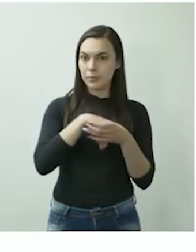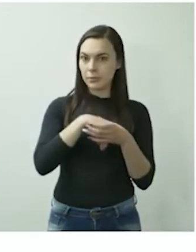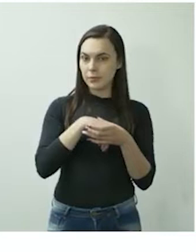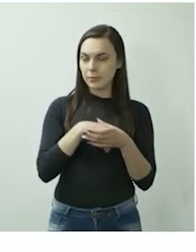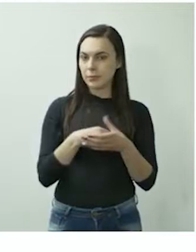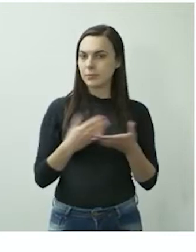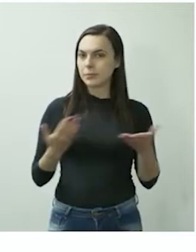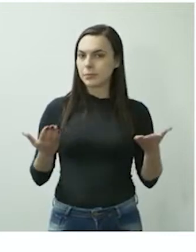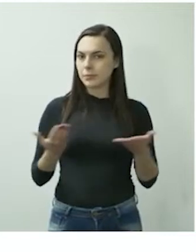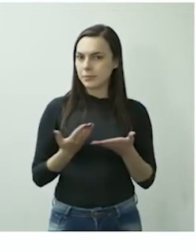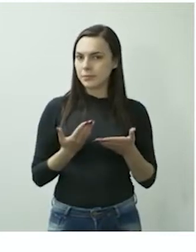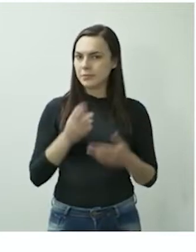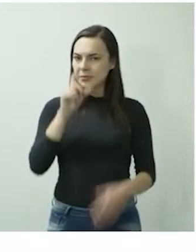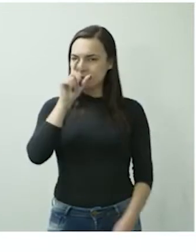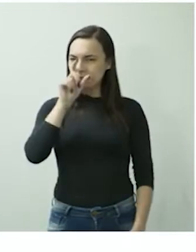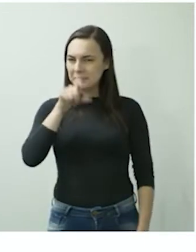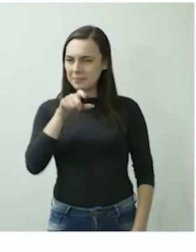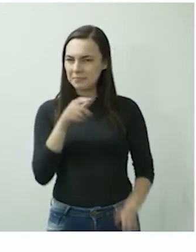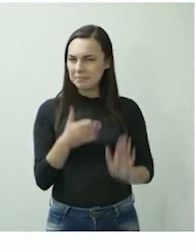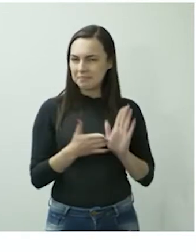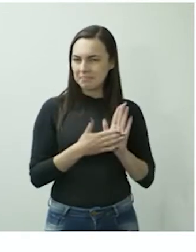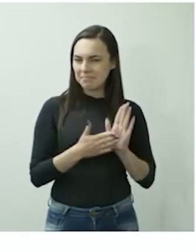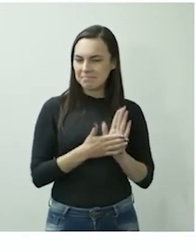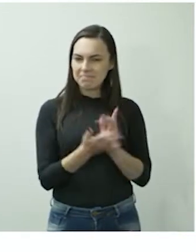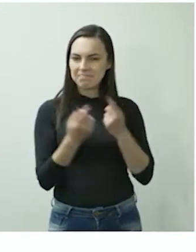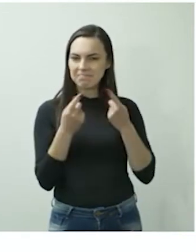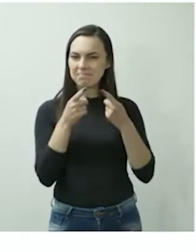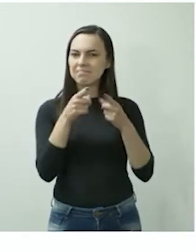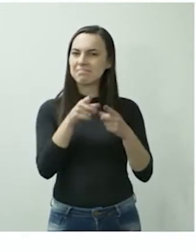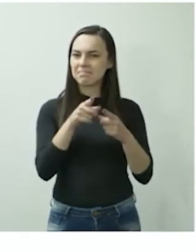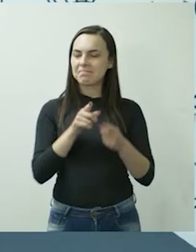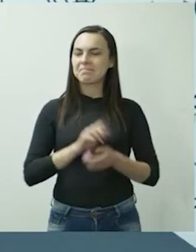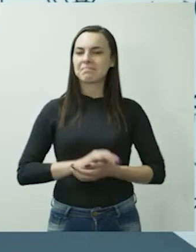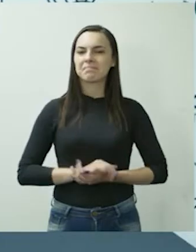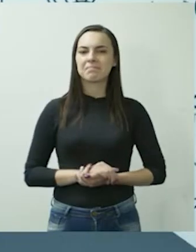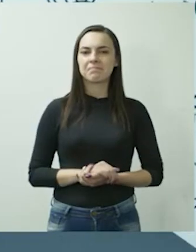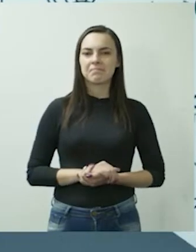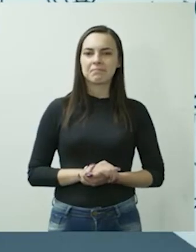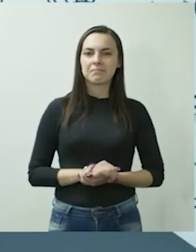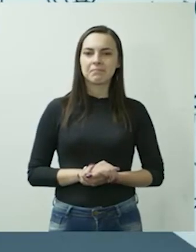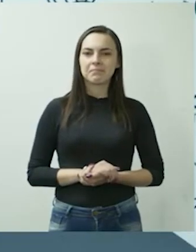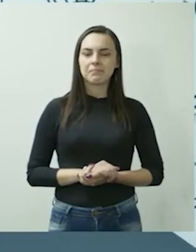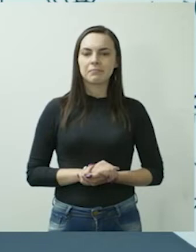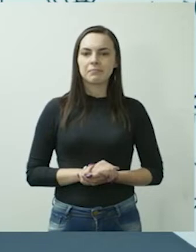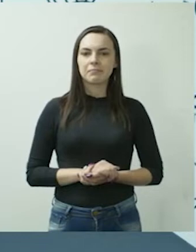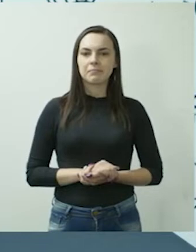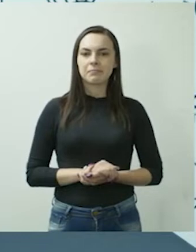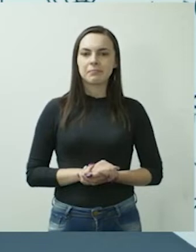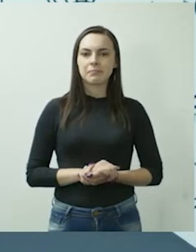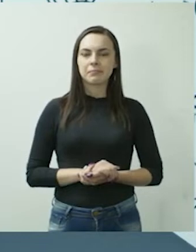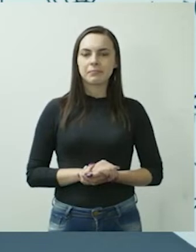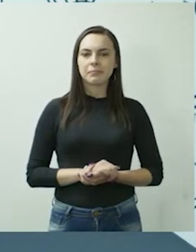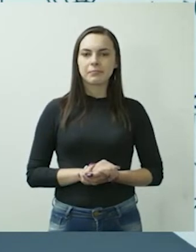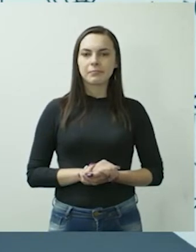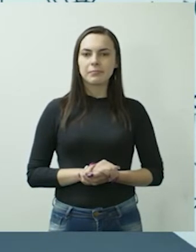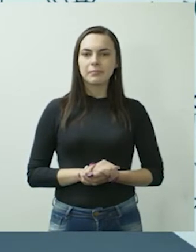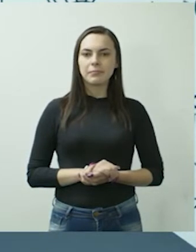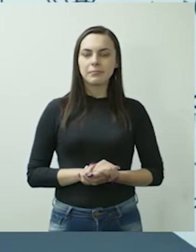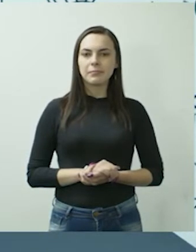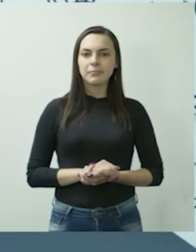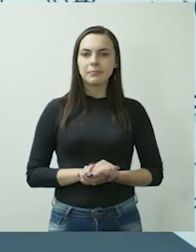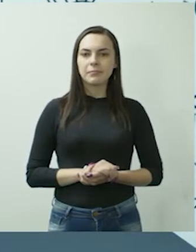nossa bruxa, do desafio que ela nos mandou. Pensando agora,